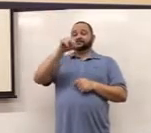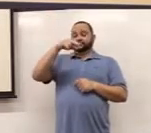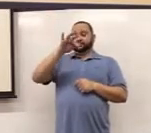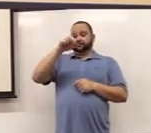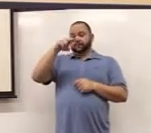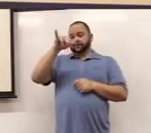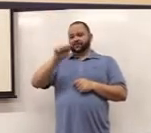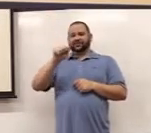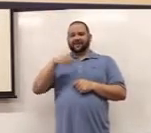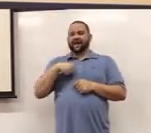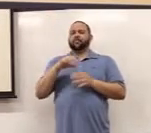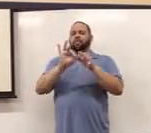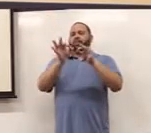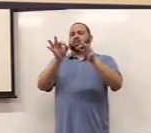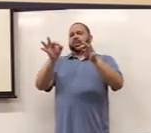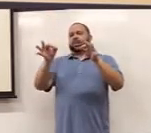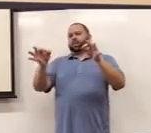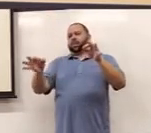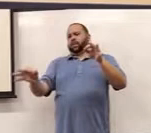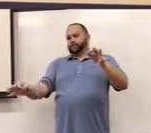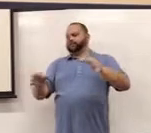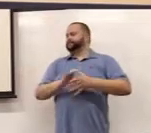uma sinfonia monumental, né, gigantesca.